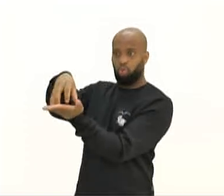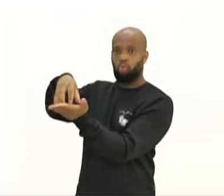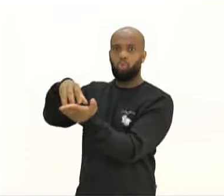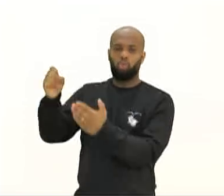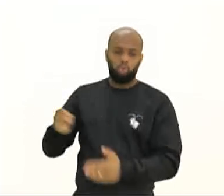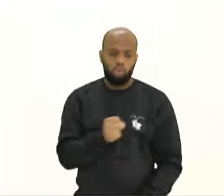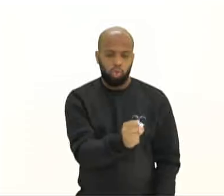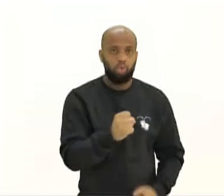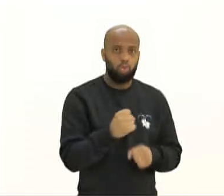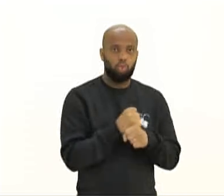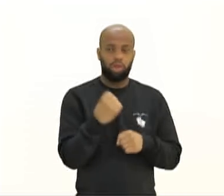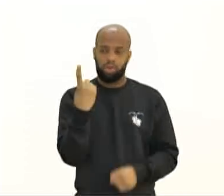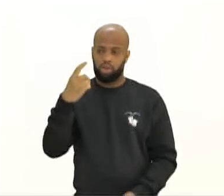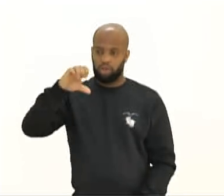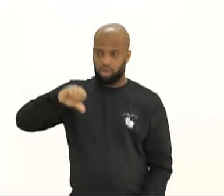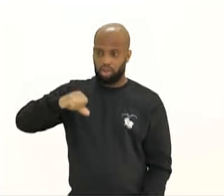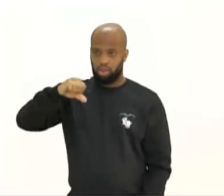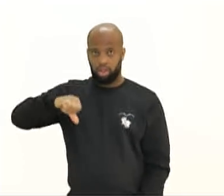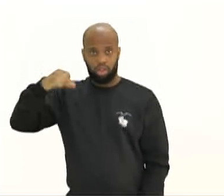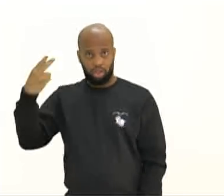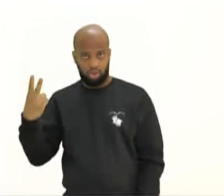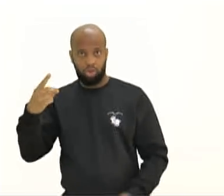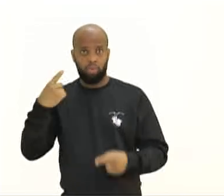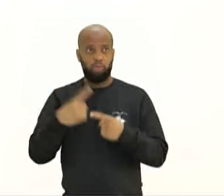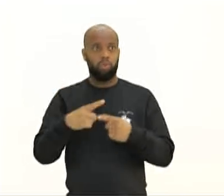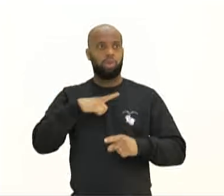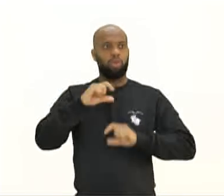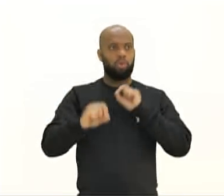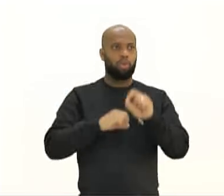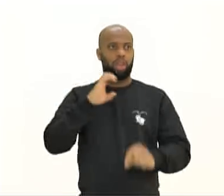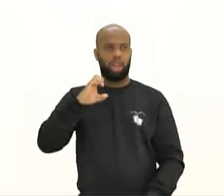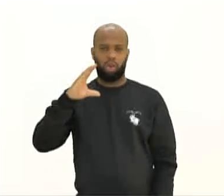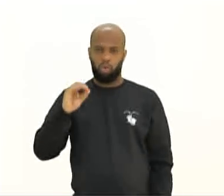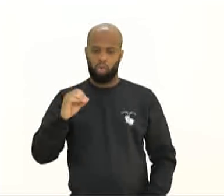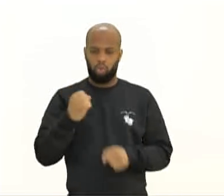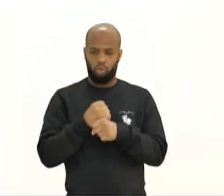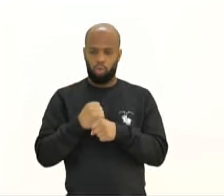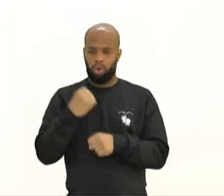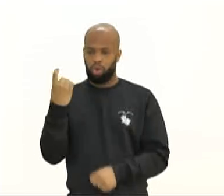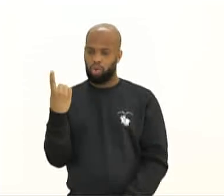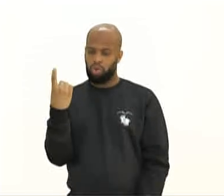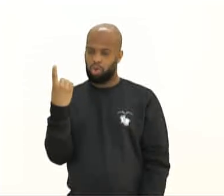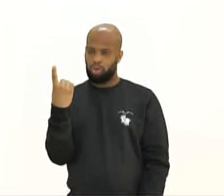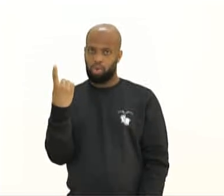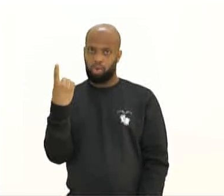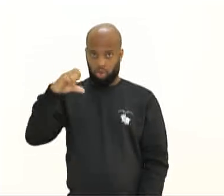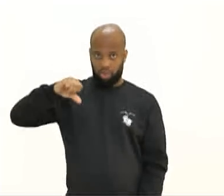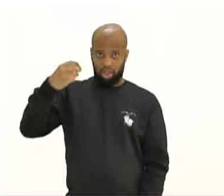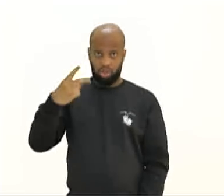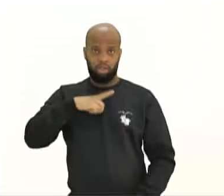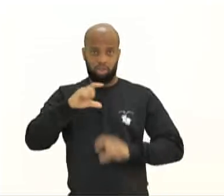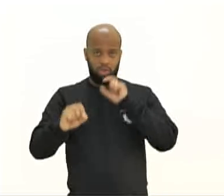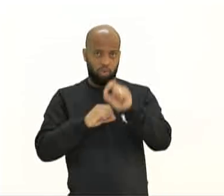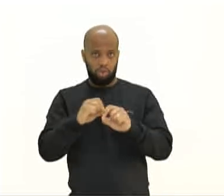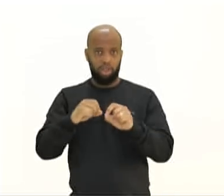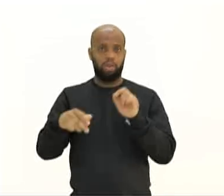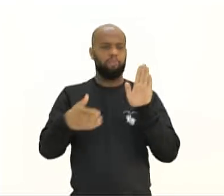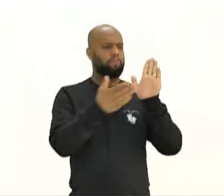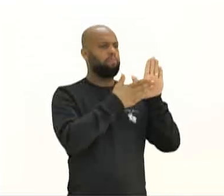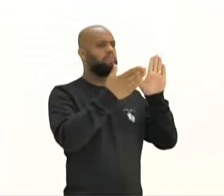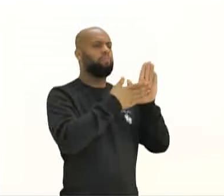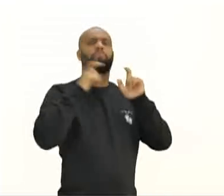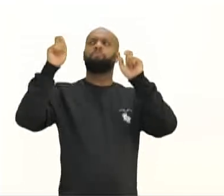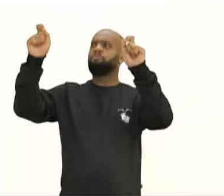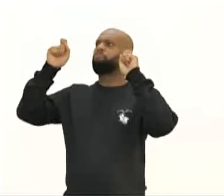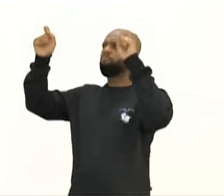em 1992, por ocasião da Eco 92. Sua atuação envolve protestos